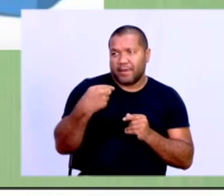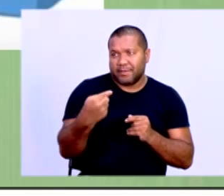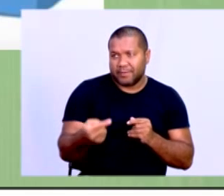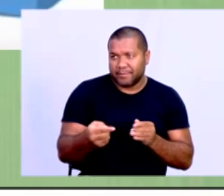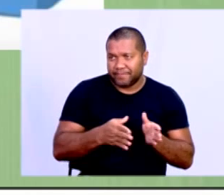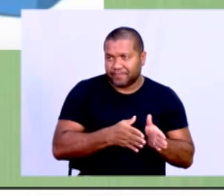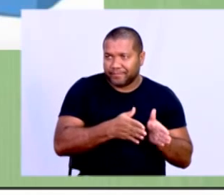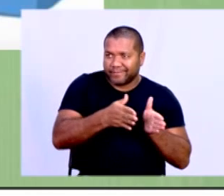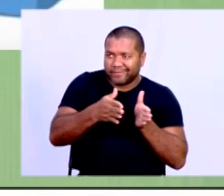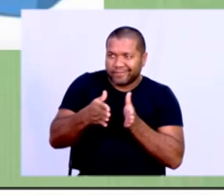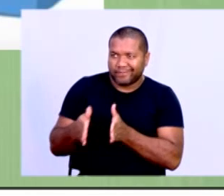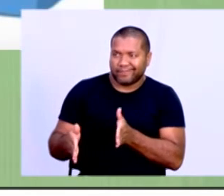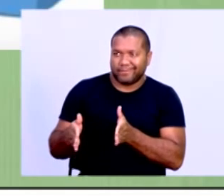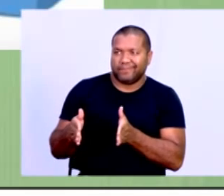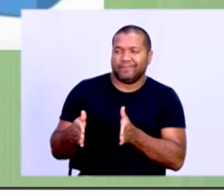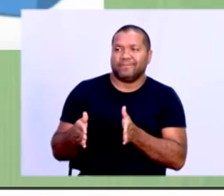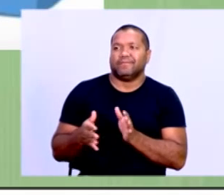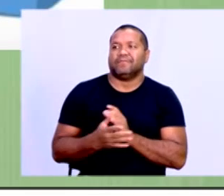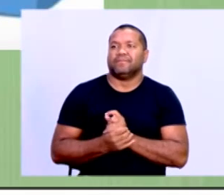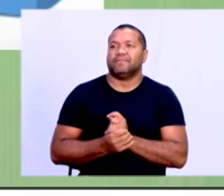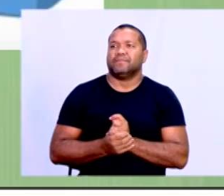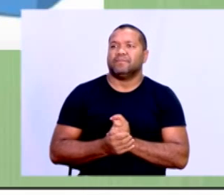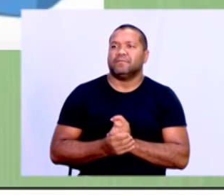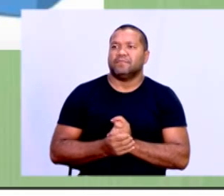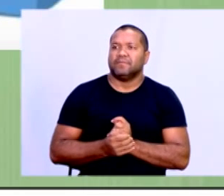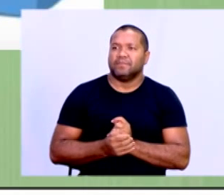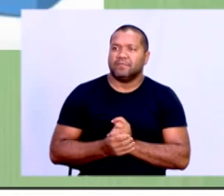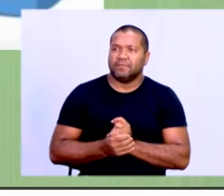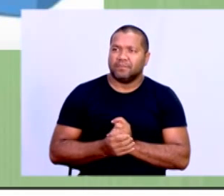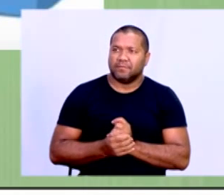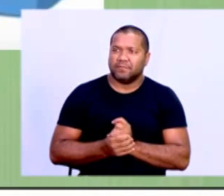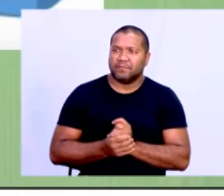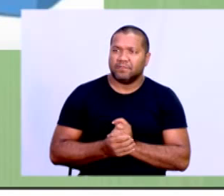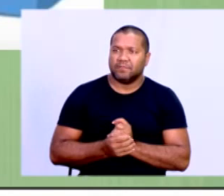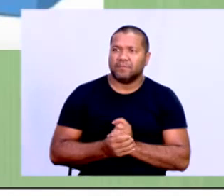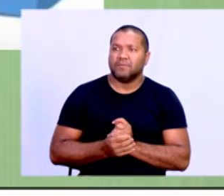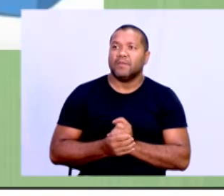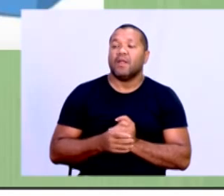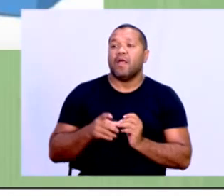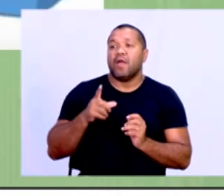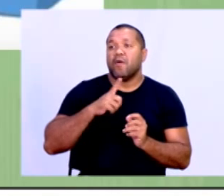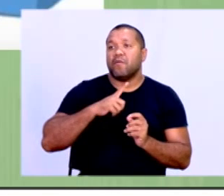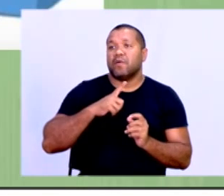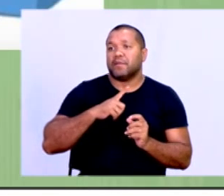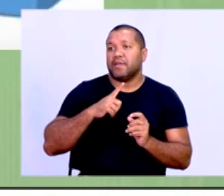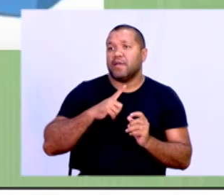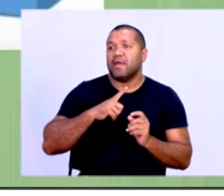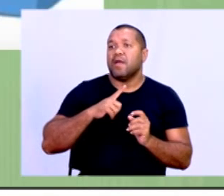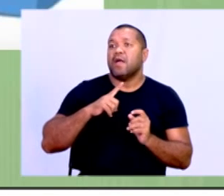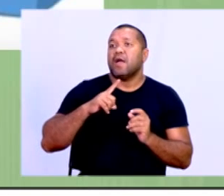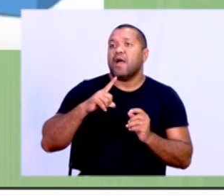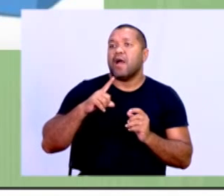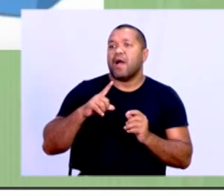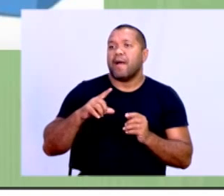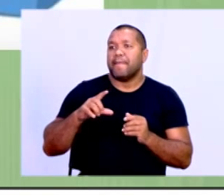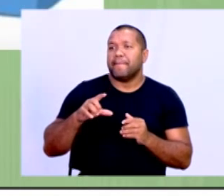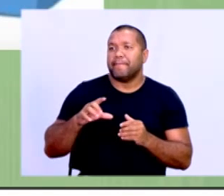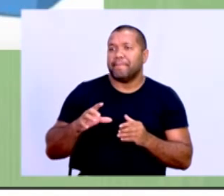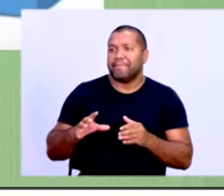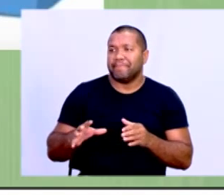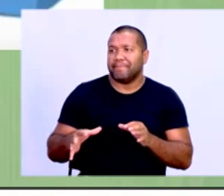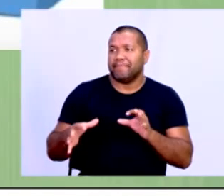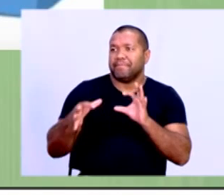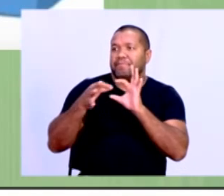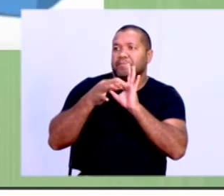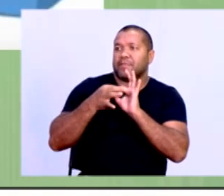fase do Product Backlog, eu vou ter a priorização dessa